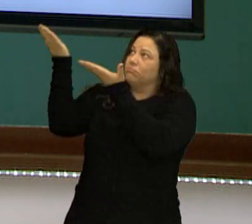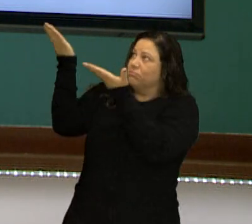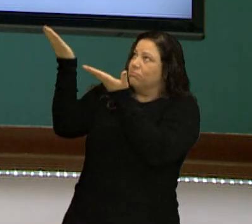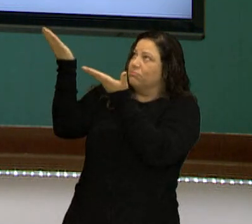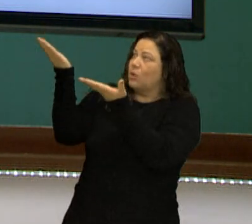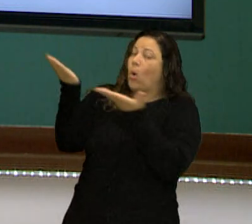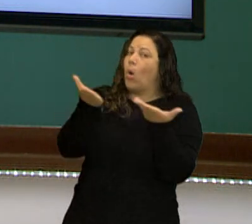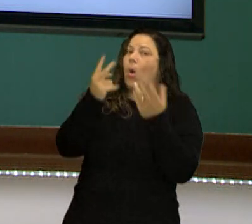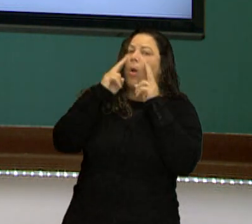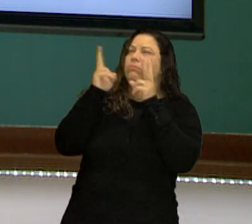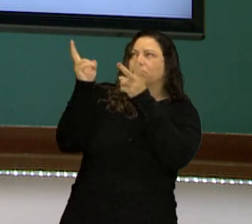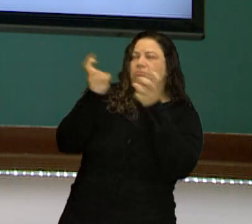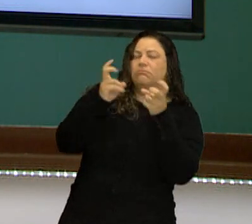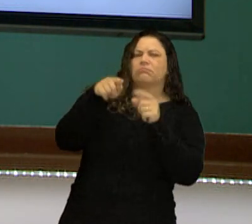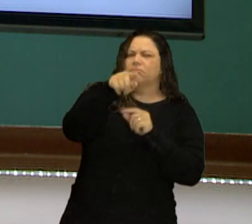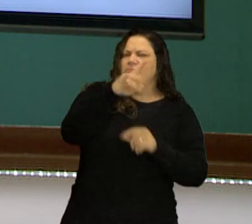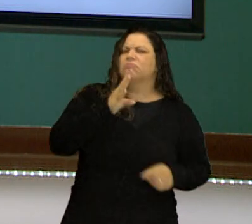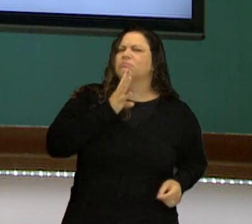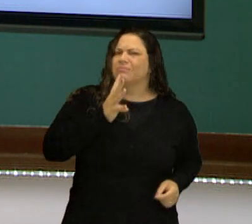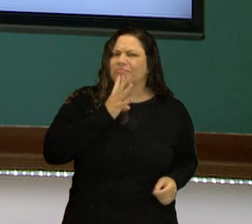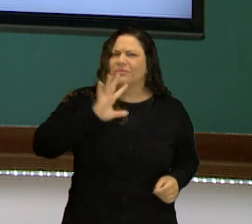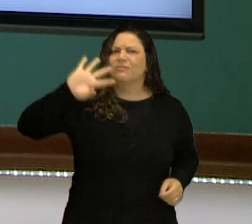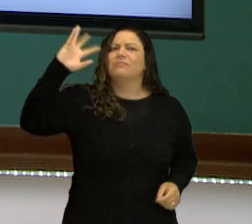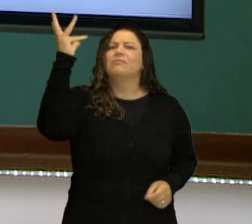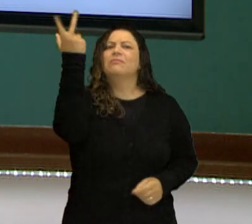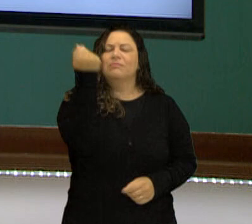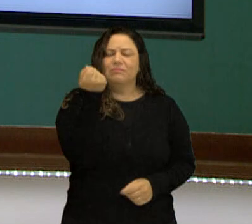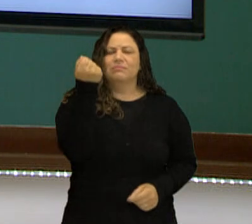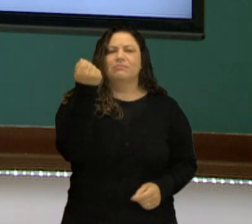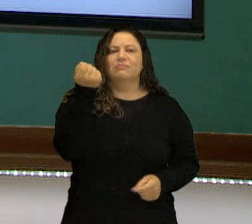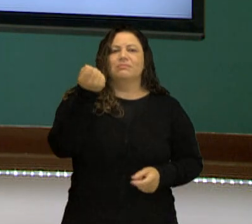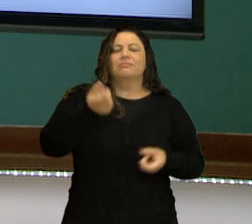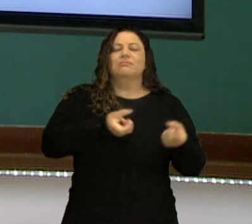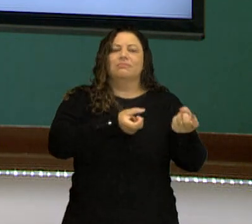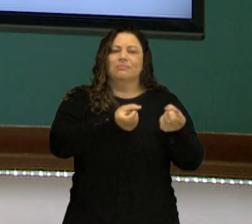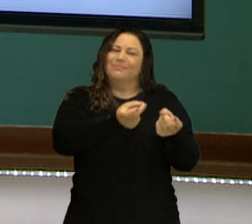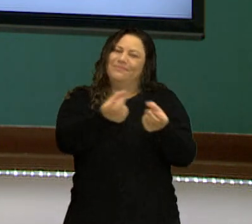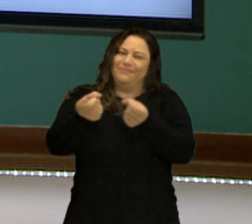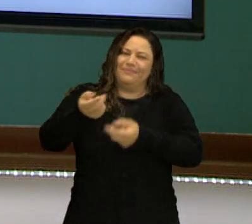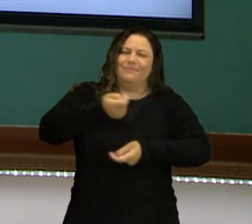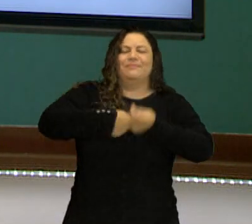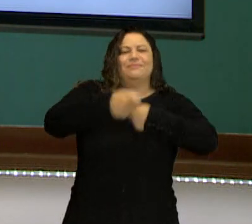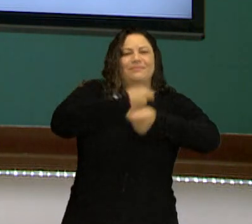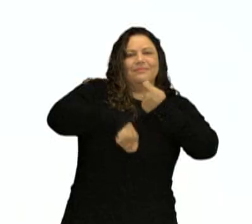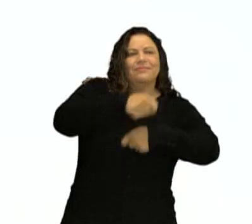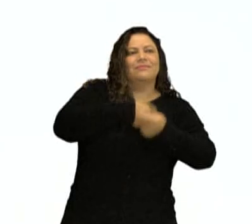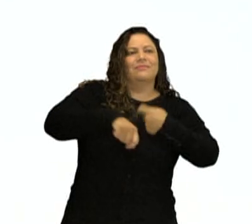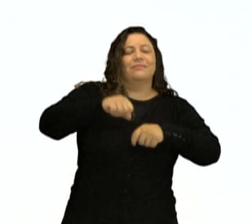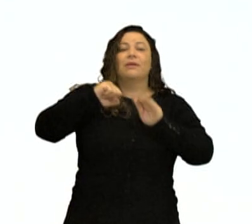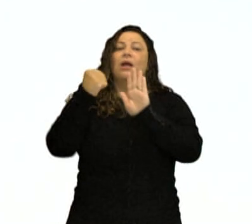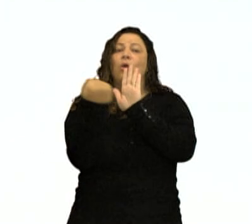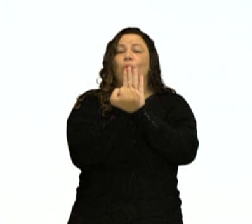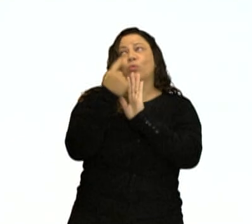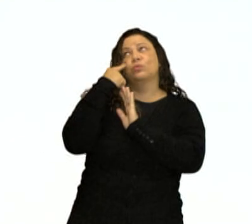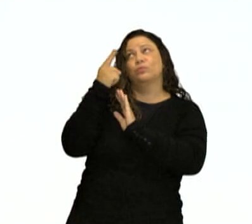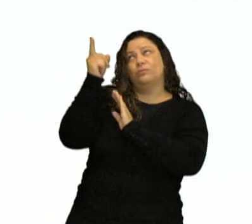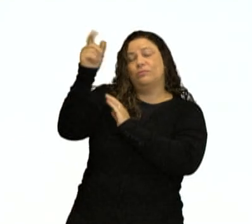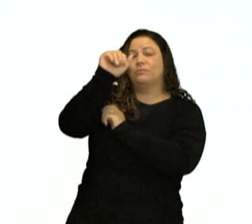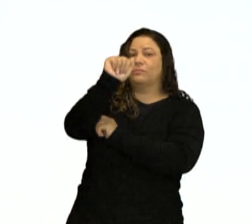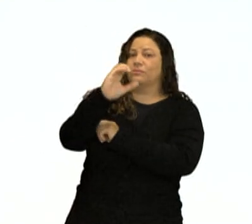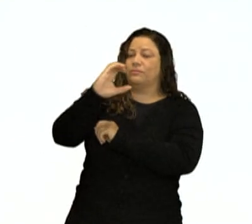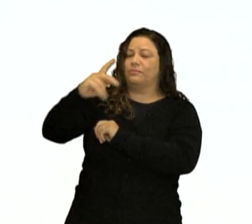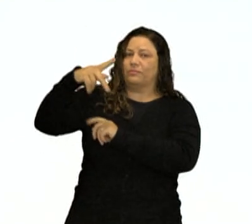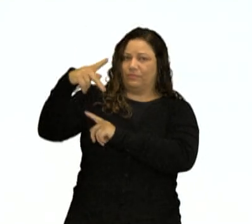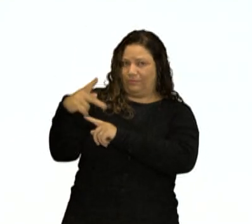vocês conhecem a Associação Comercial do Paraná. Né? Aqui o símbolo da Associação Comercial do Paraná, a ACP. Aqui